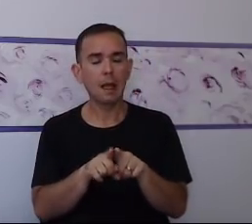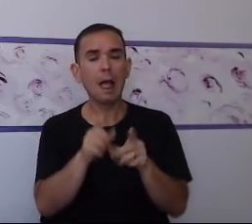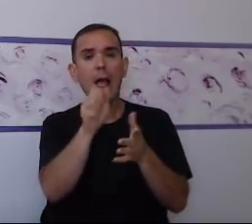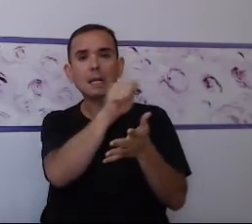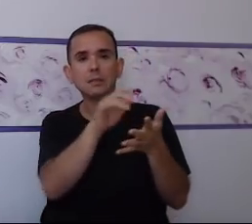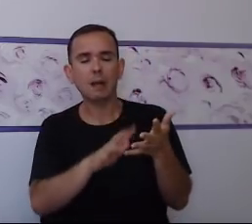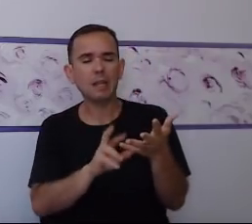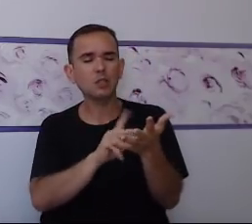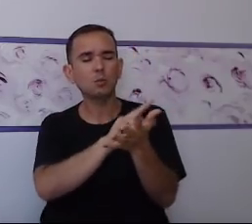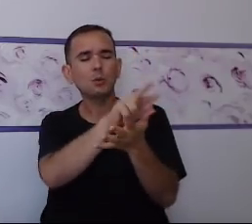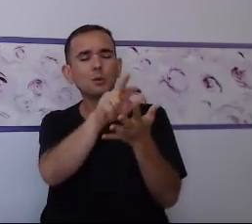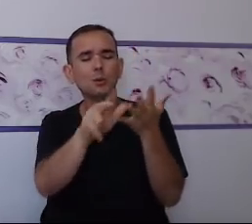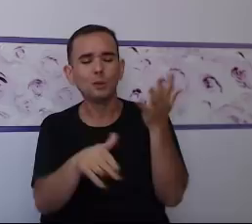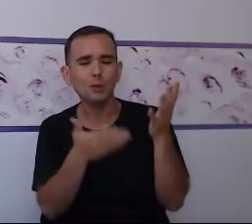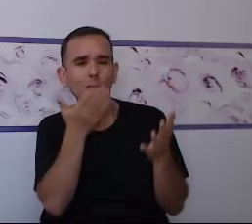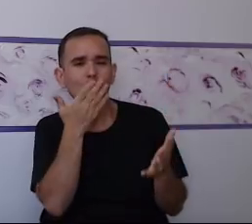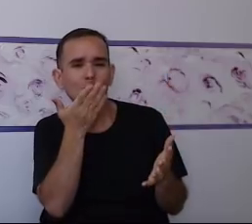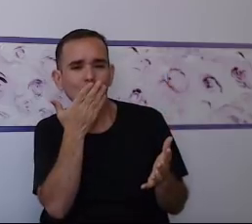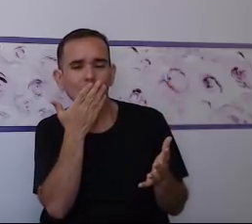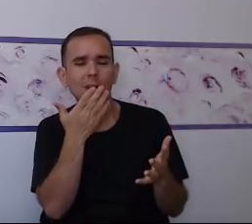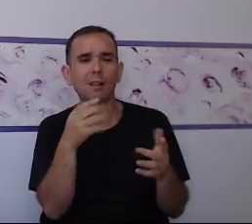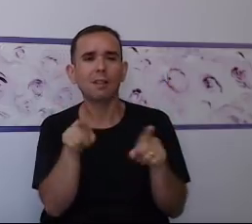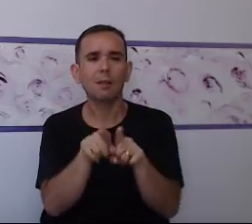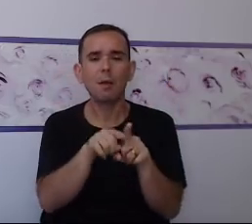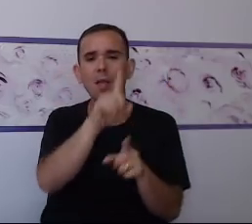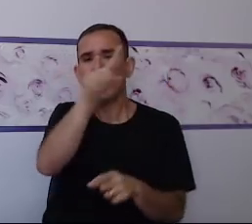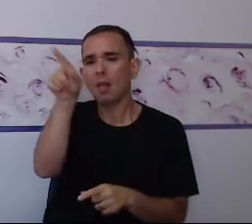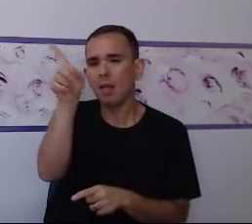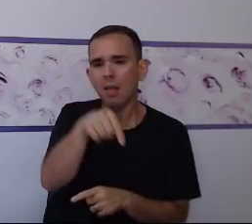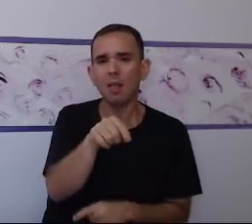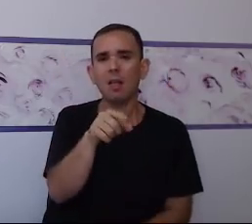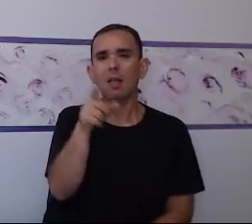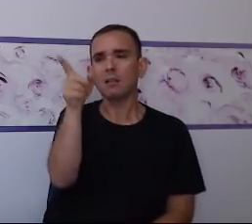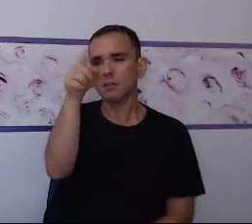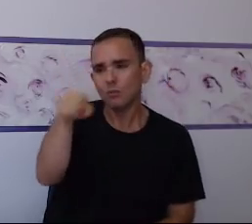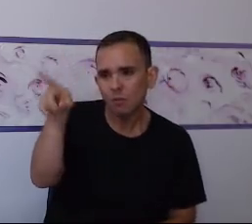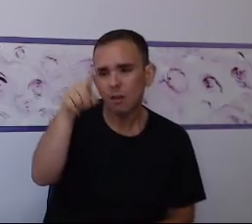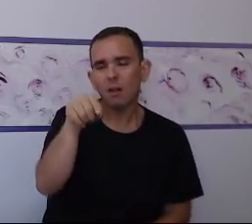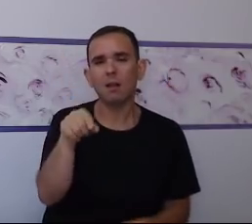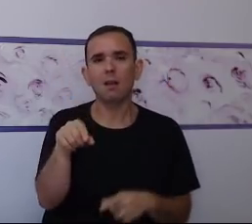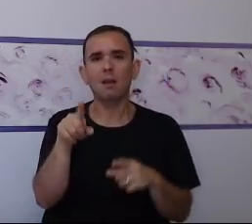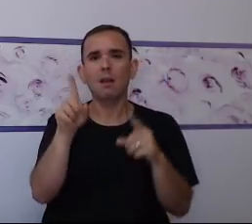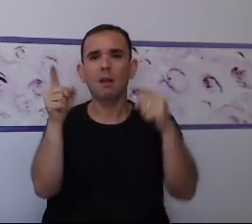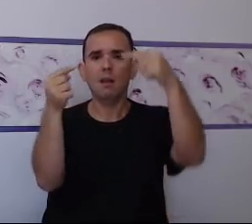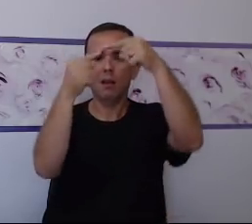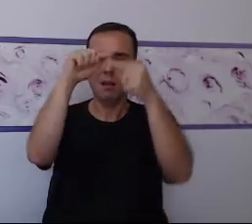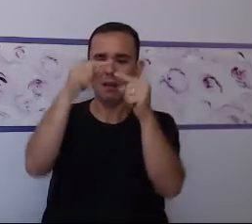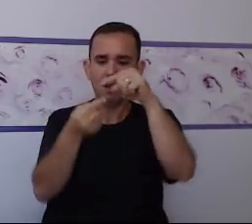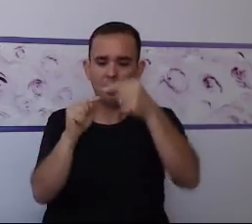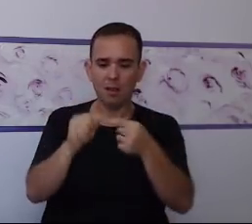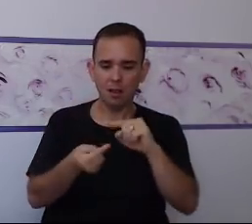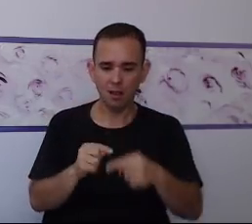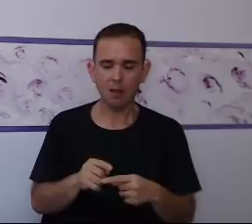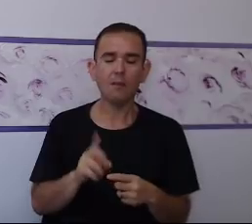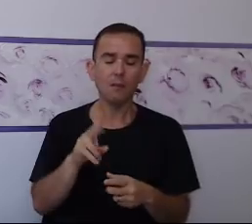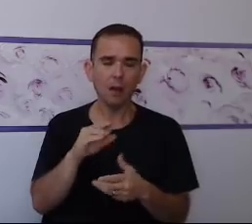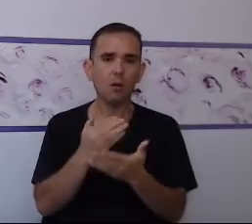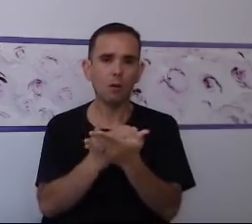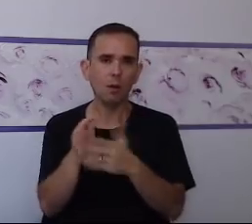Atividades de múltipla escolha, que assinalar, circular, tá? E isso a gente vai conversar um pouquinho mais lá na